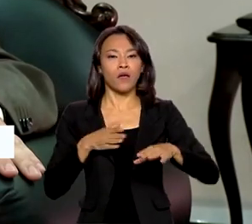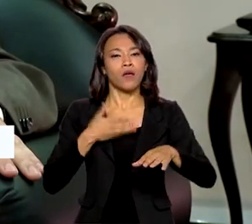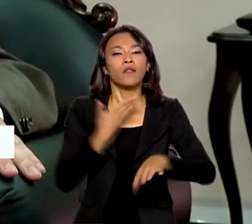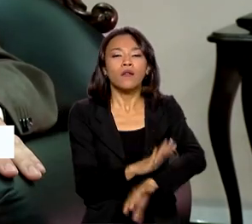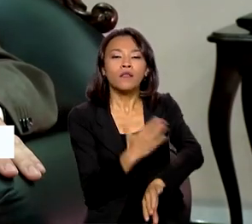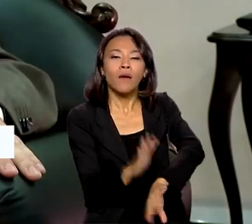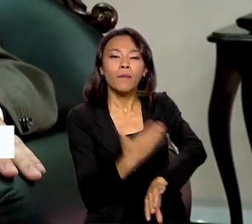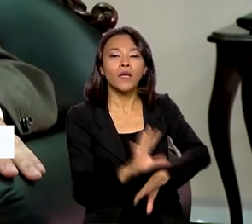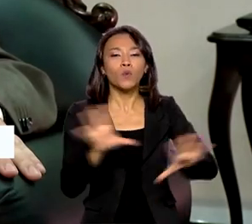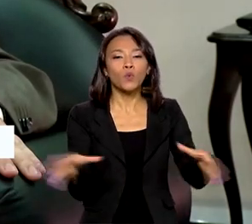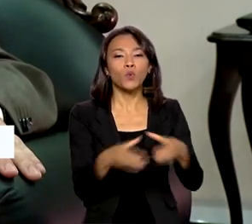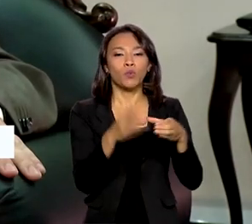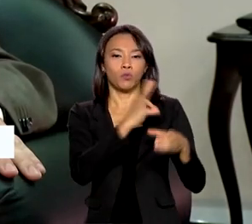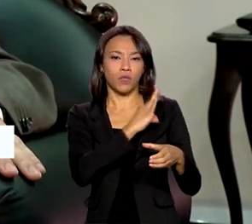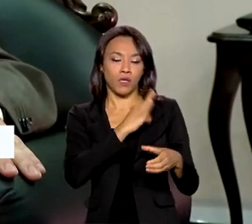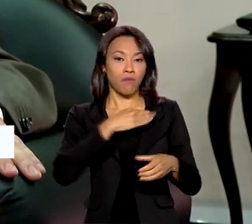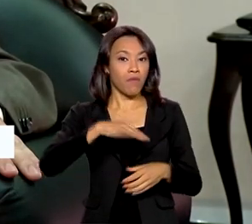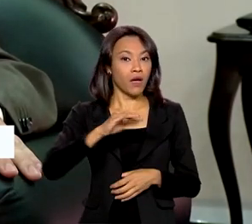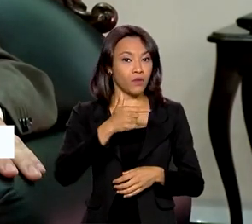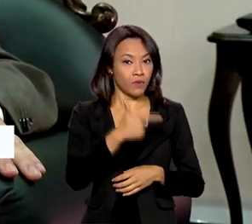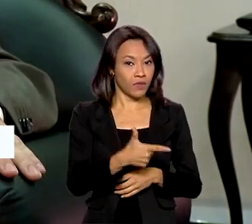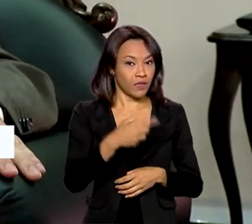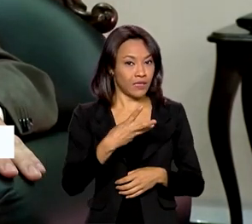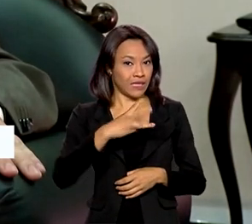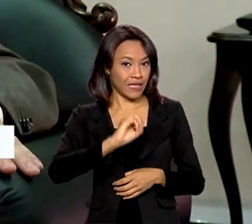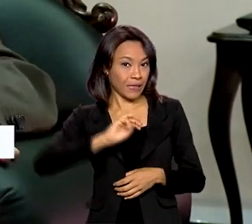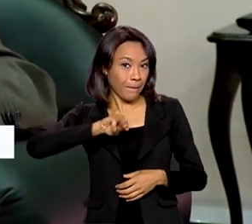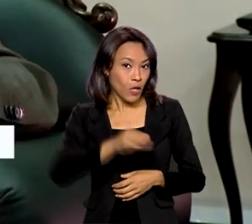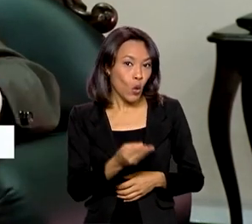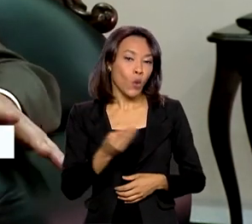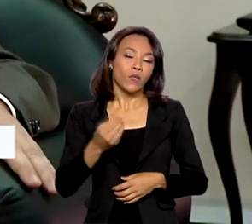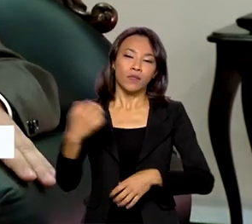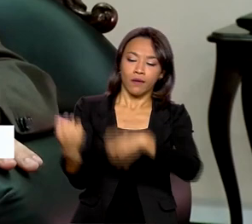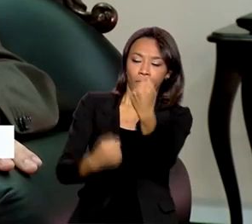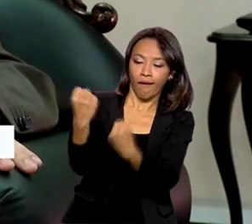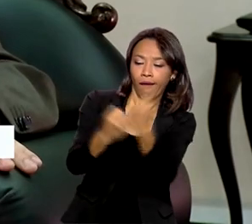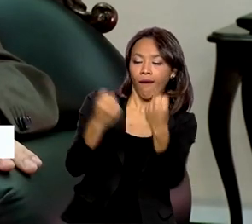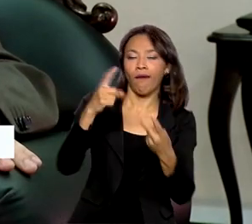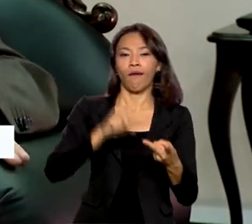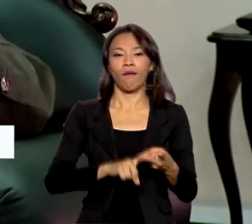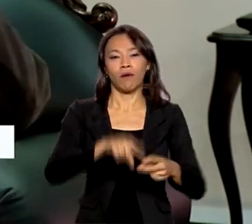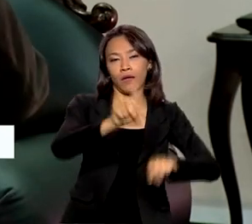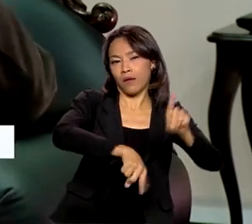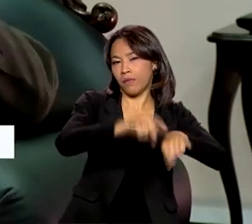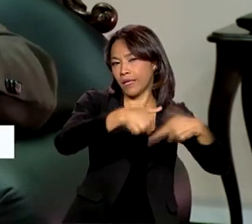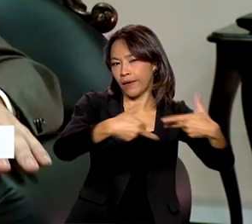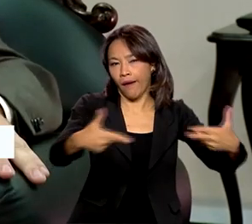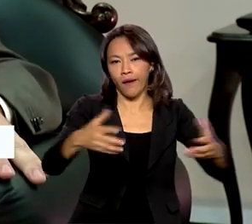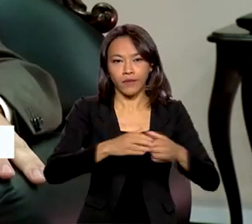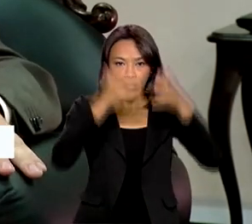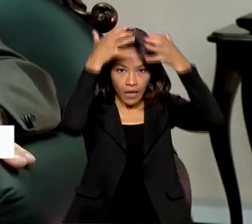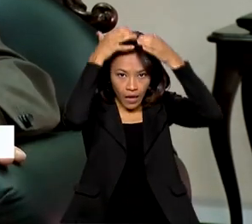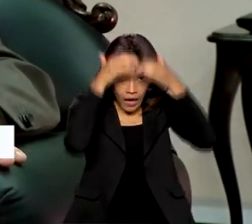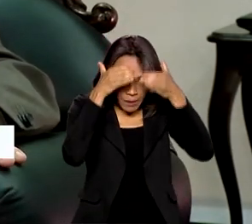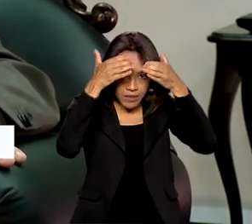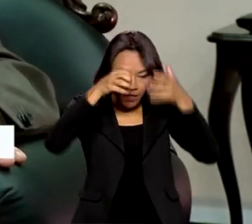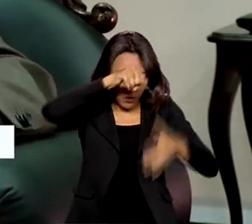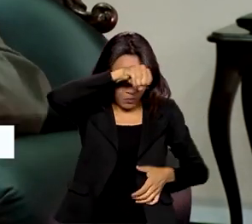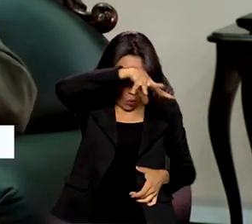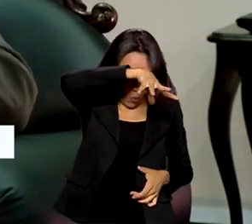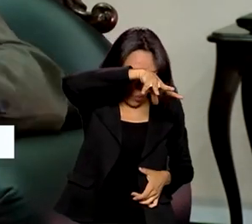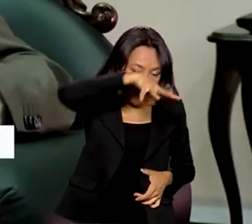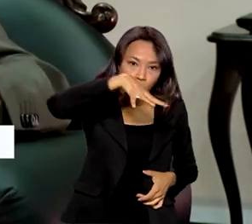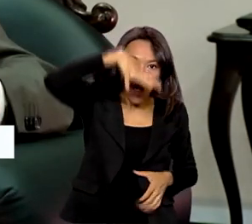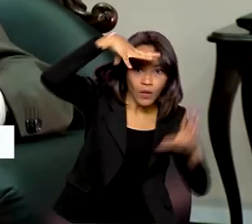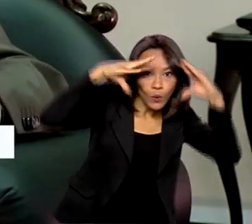policiais esse ano mais de 230 milhões investidos em viaturas e equipamentos em em capacetes com visão